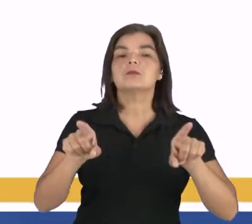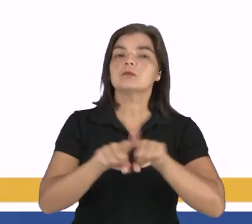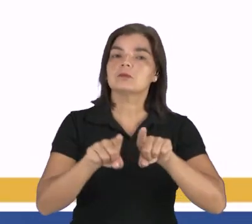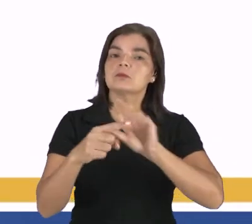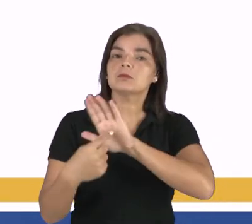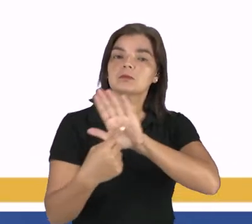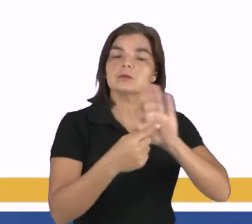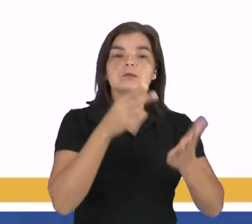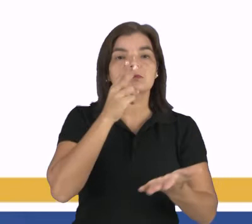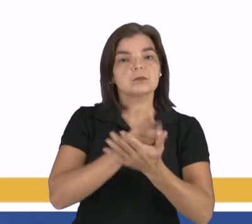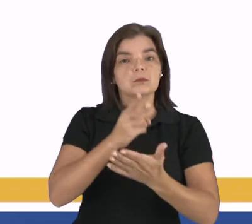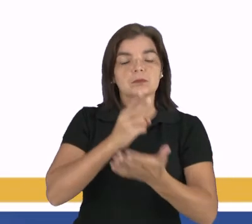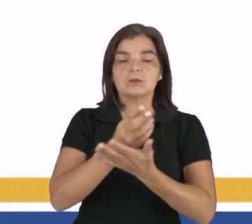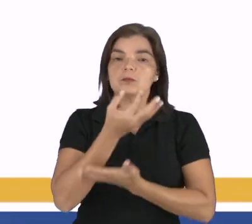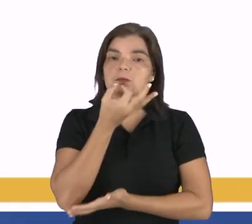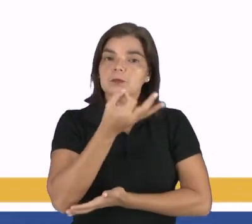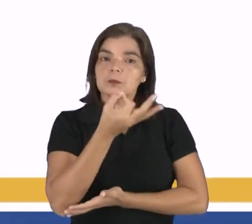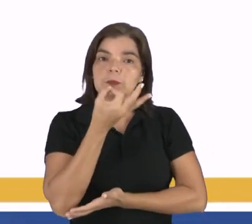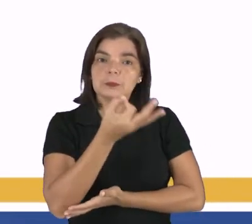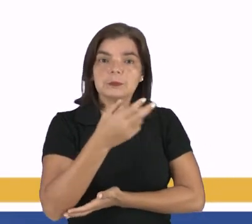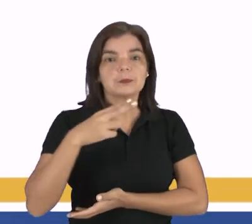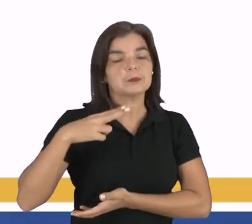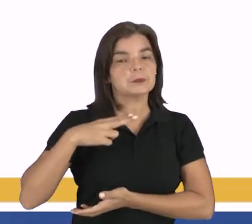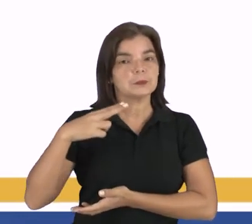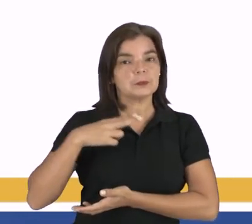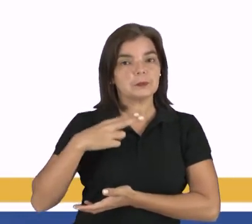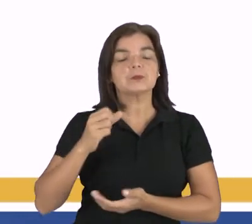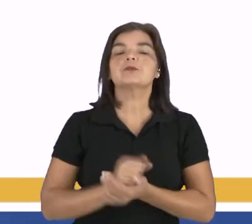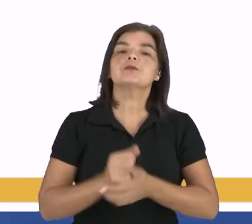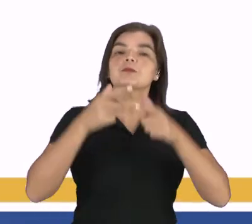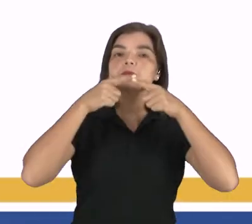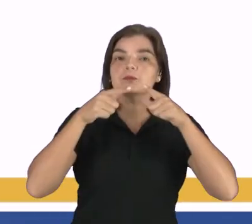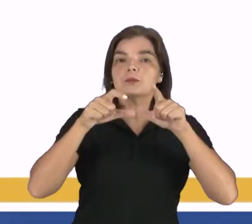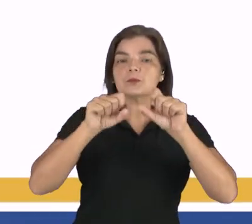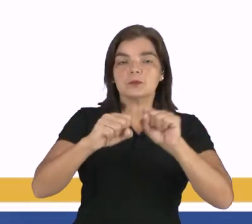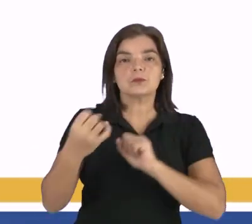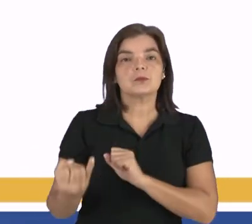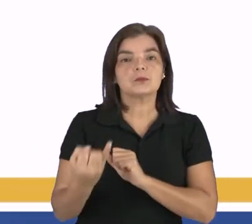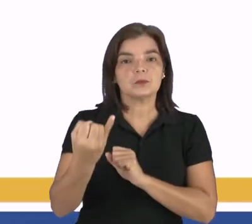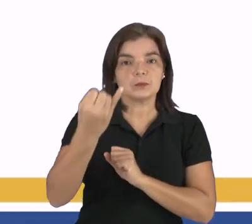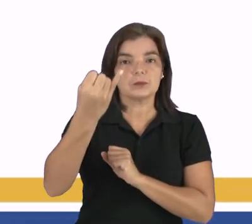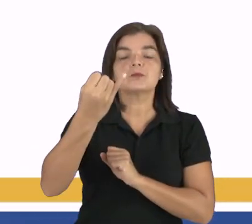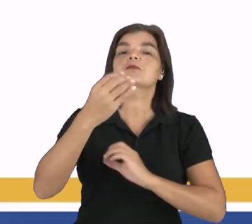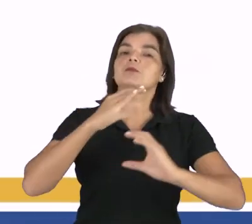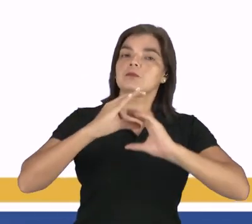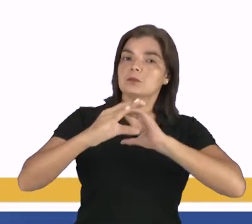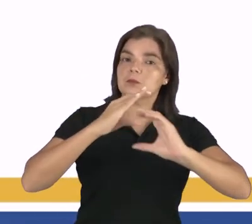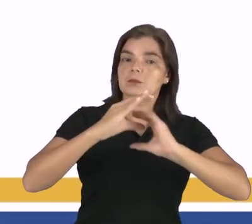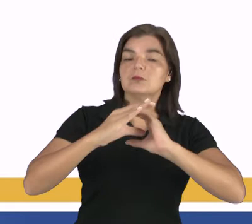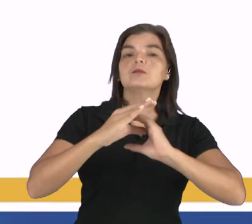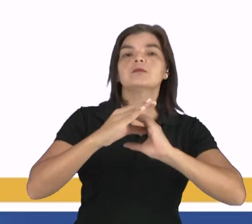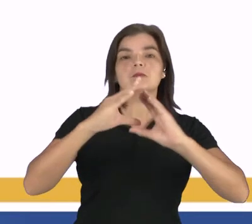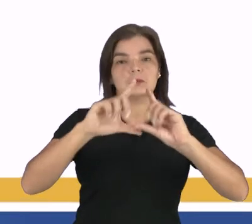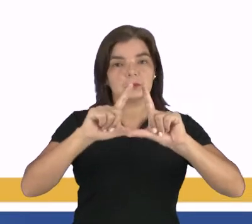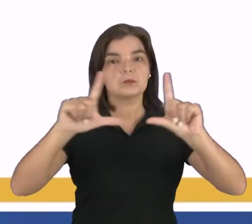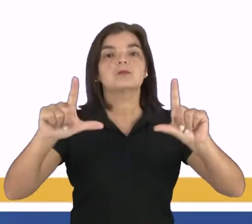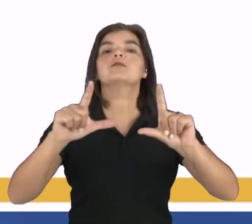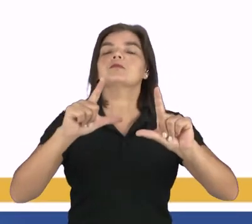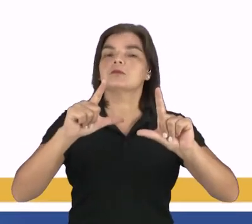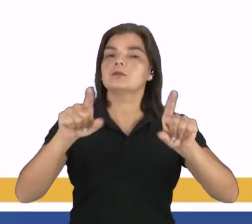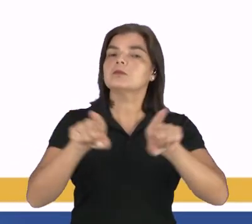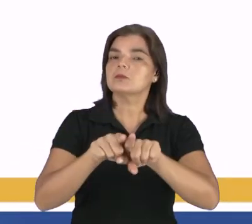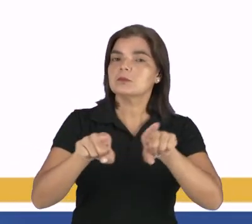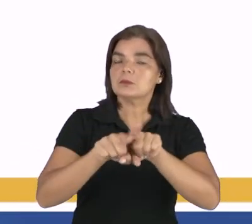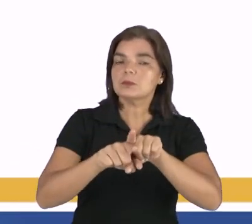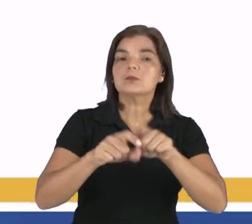vai demonstrar sempre o ponto de vista, os aspectos linguísticos essenciais para a comunicação e a eficácia da